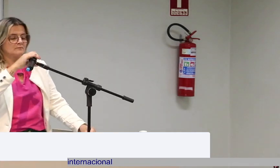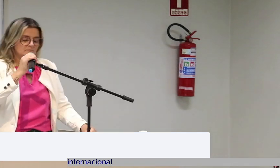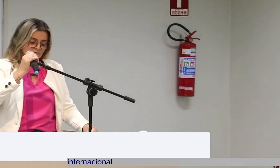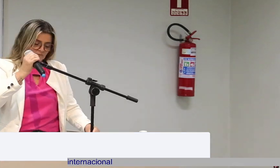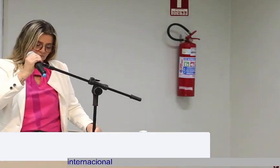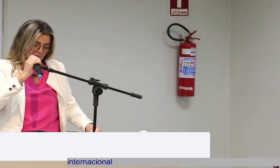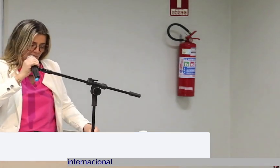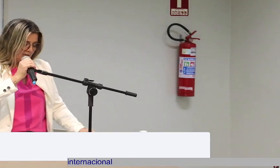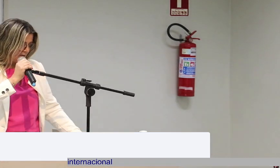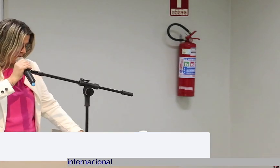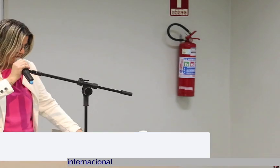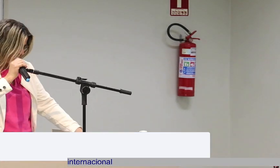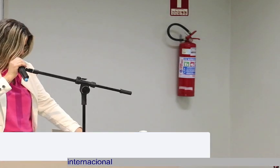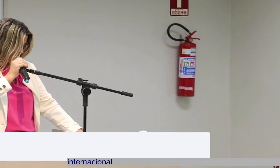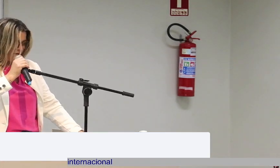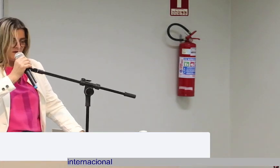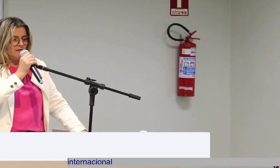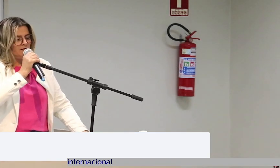Povo